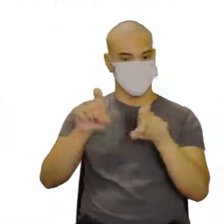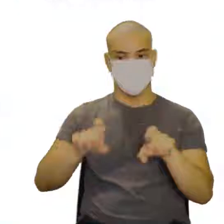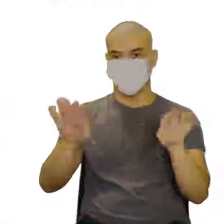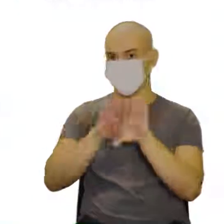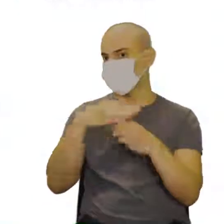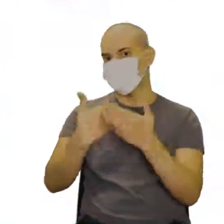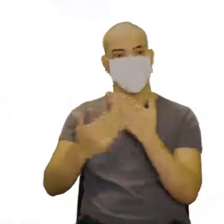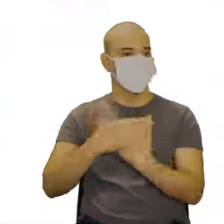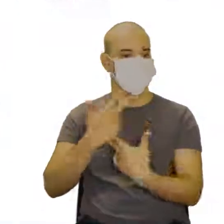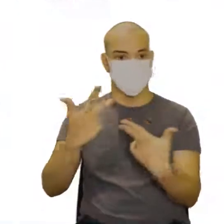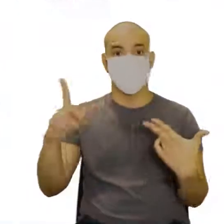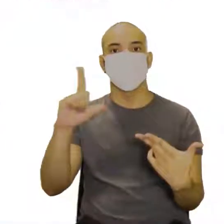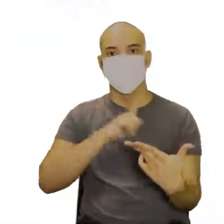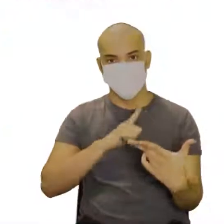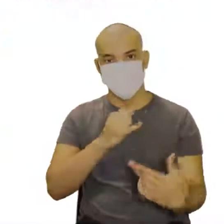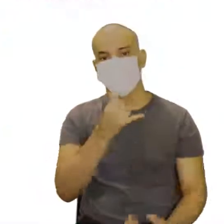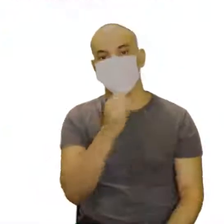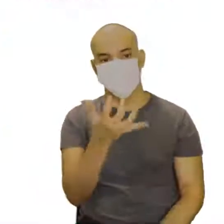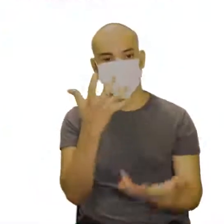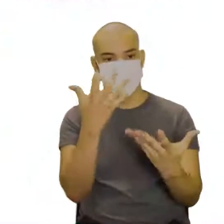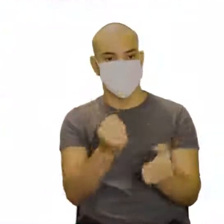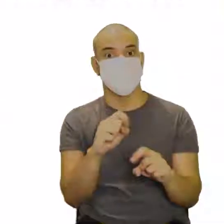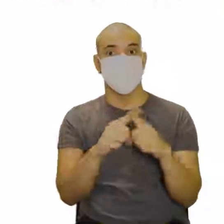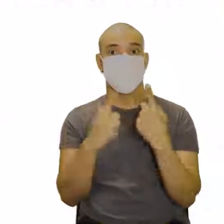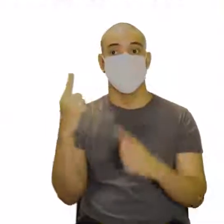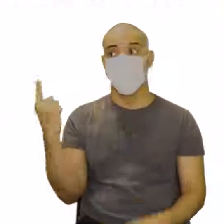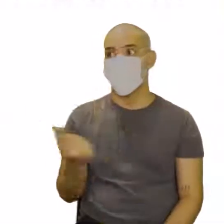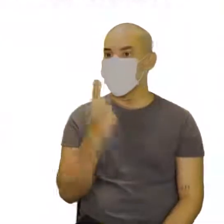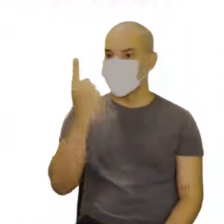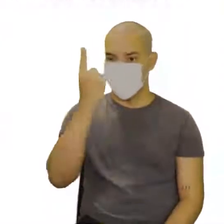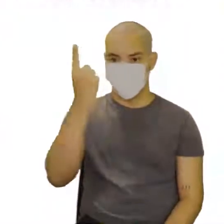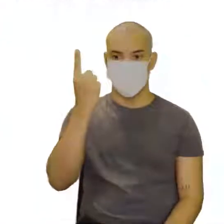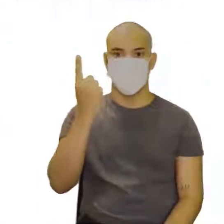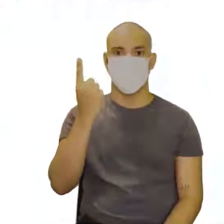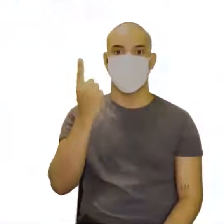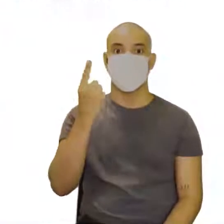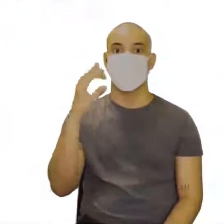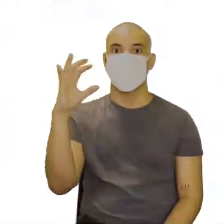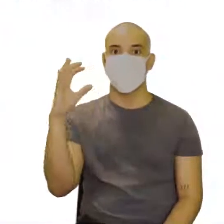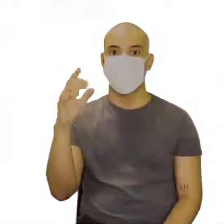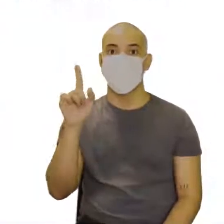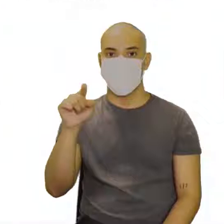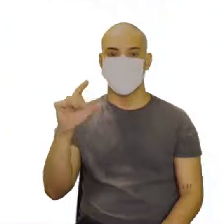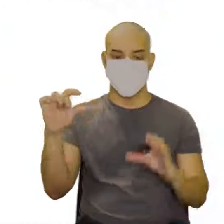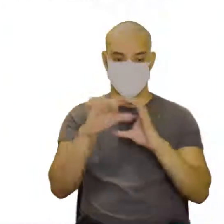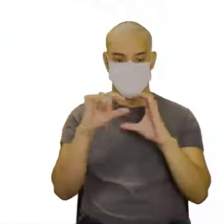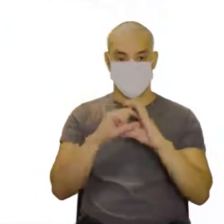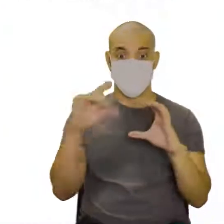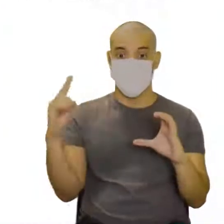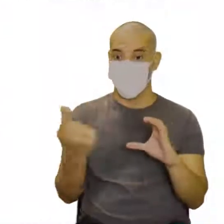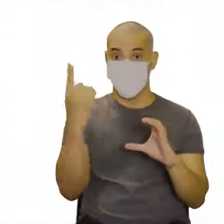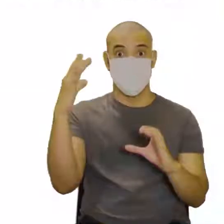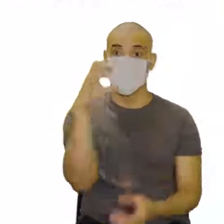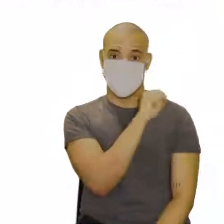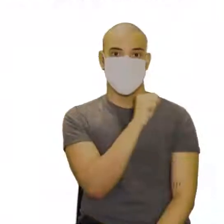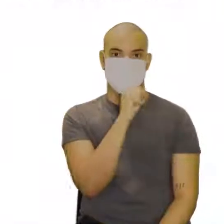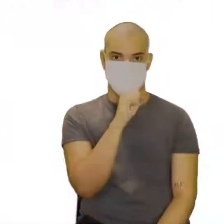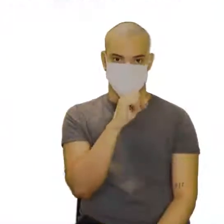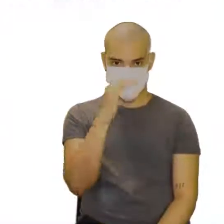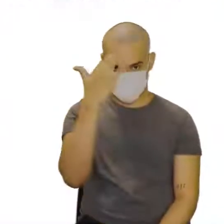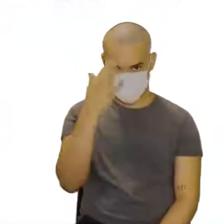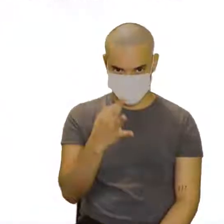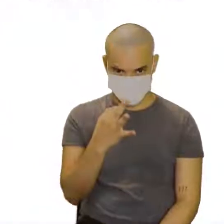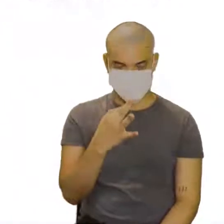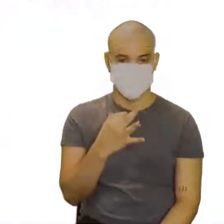ele tem aí um carregamento de energia, mas é bem alta do jeito que ele descarrega. Então ele carrega e descarrega alta, certo? Entendido